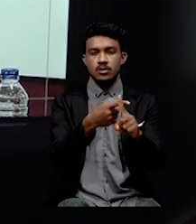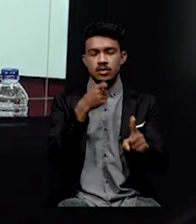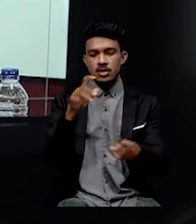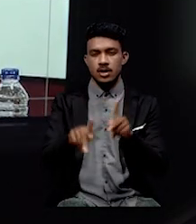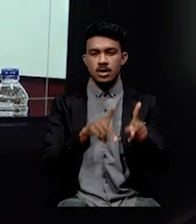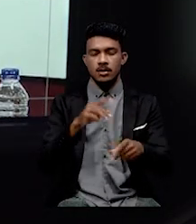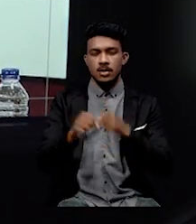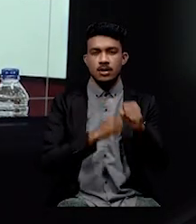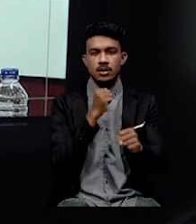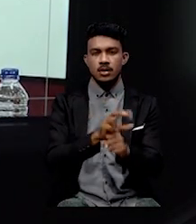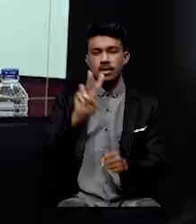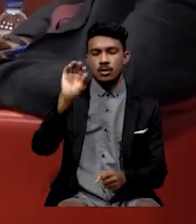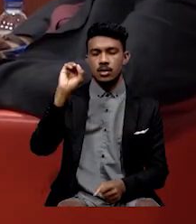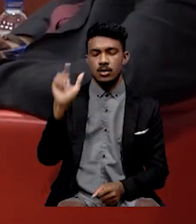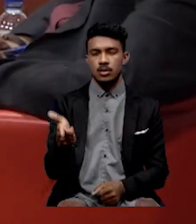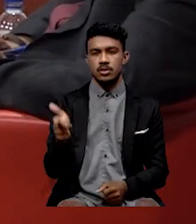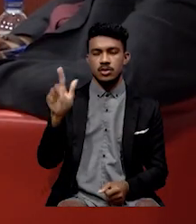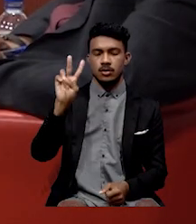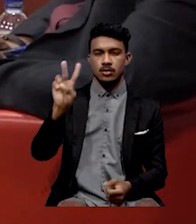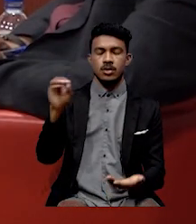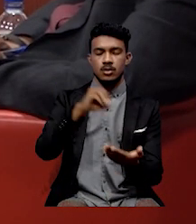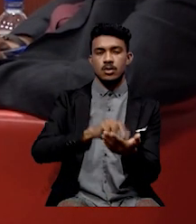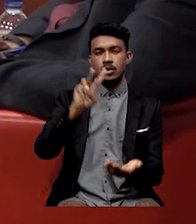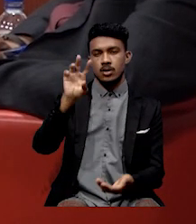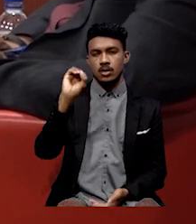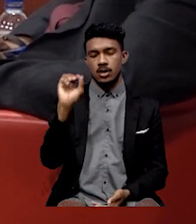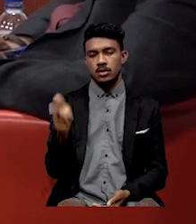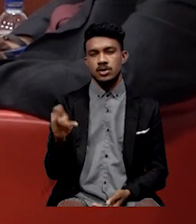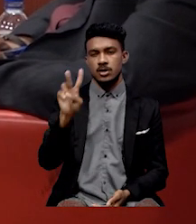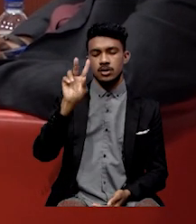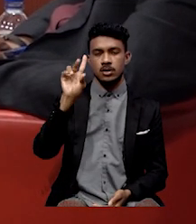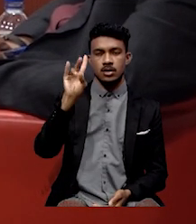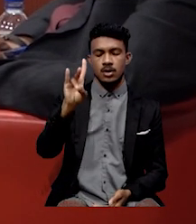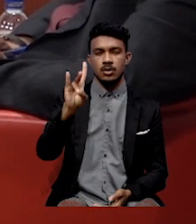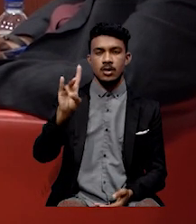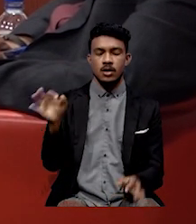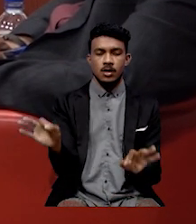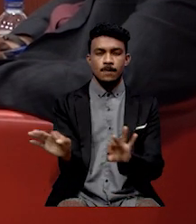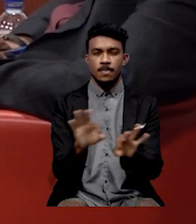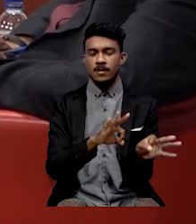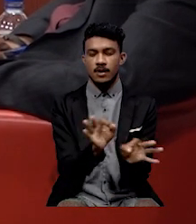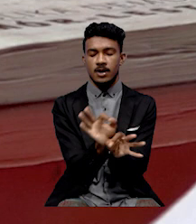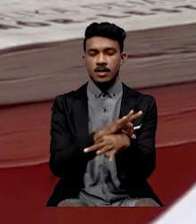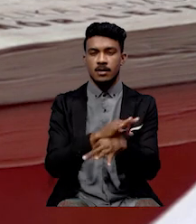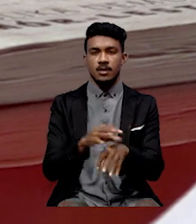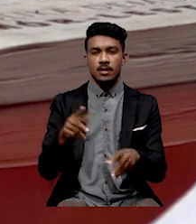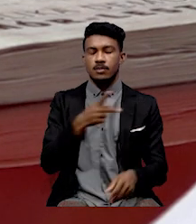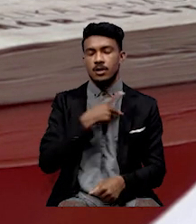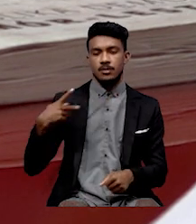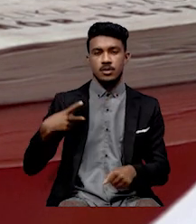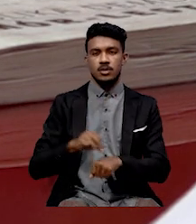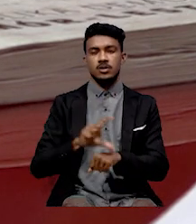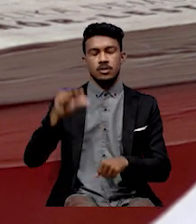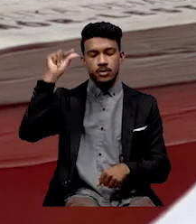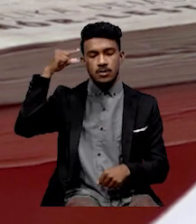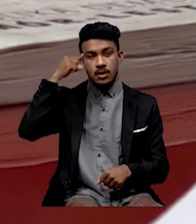nulu resin rua to orihun rua rua nulu resin hitu. Hafuen dissolve Parlamento Nacional se forma hikas governo in gestão, nebe